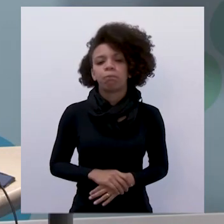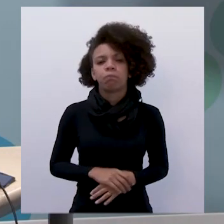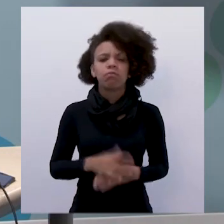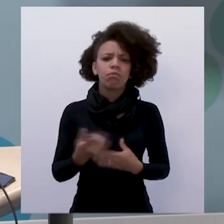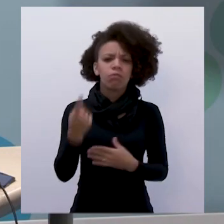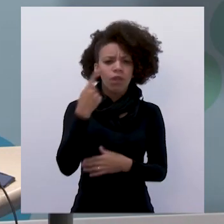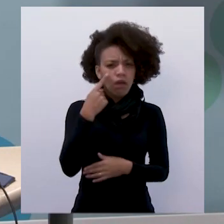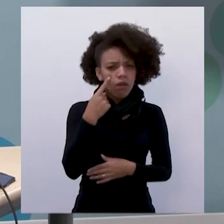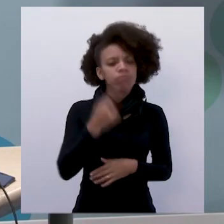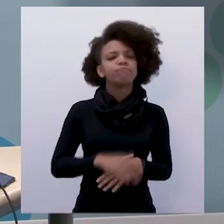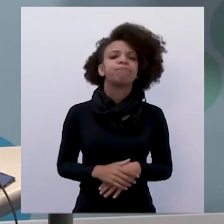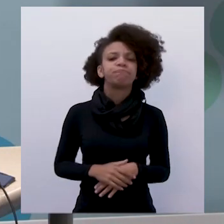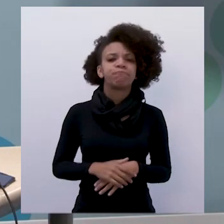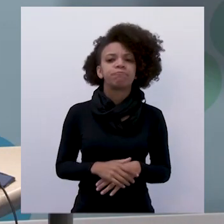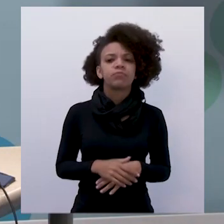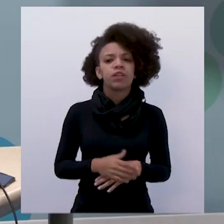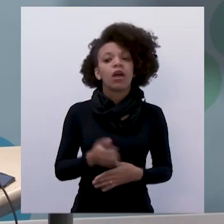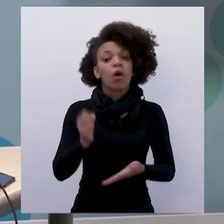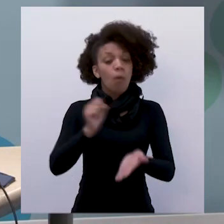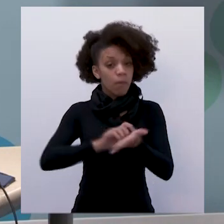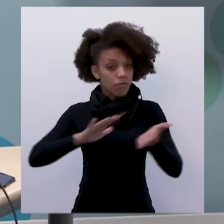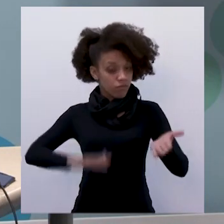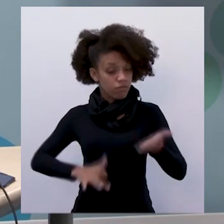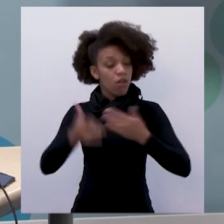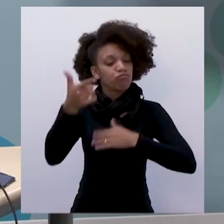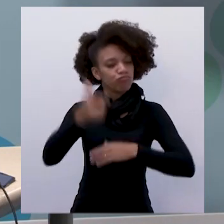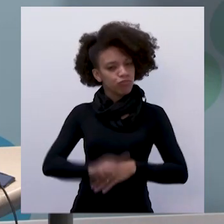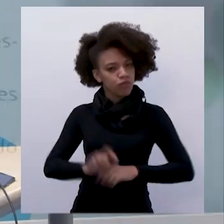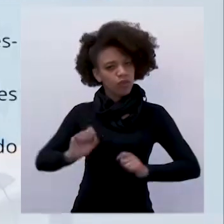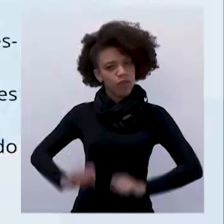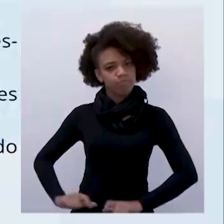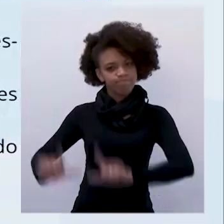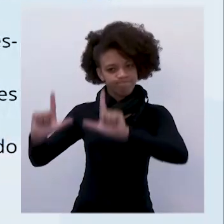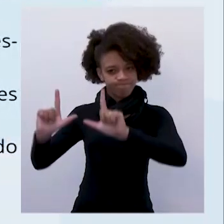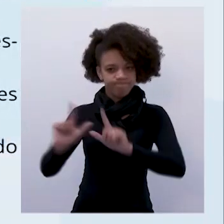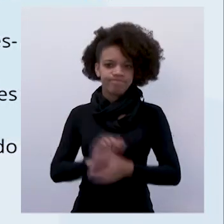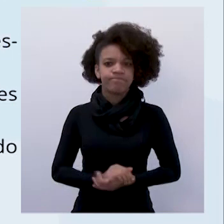vamos fazer mais um exercício que vai aparecer aí na tela para vocês.